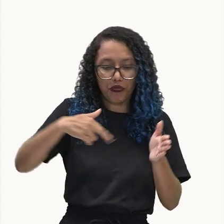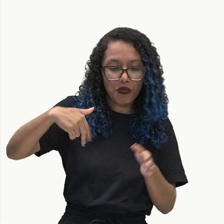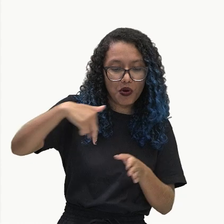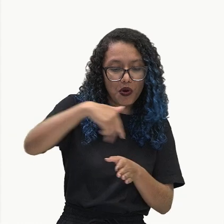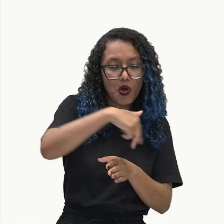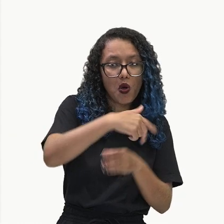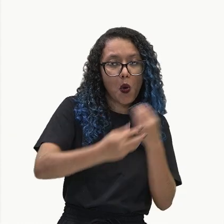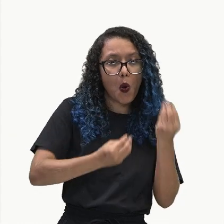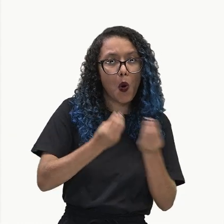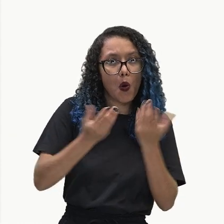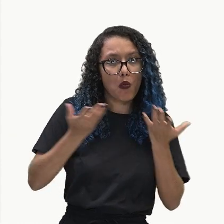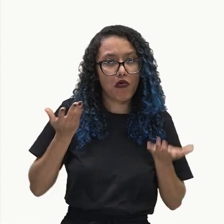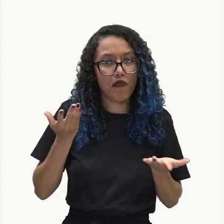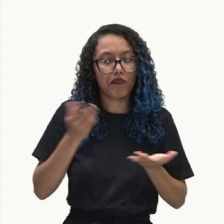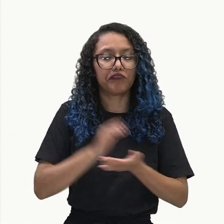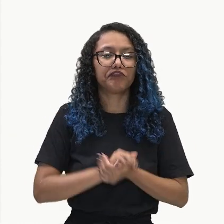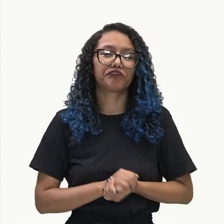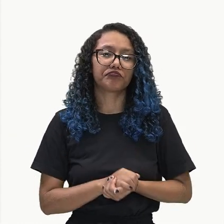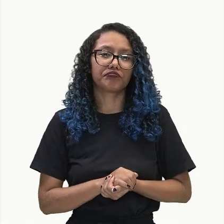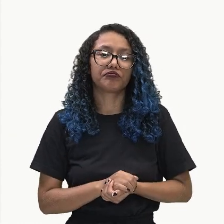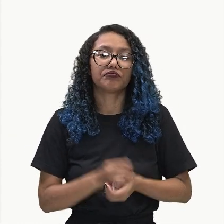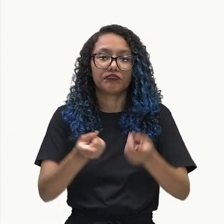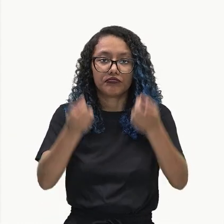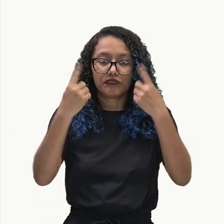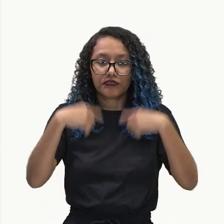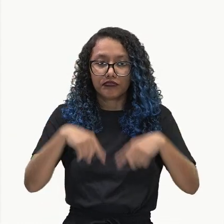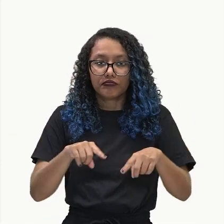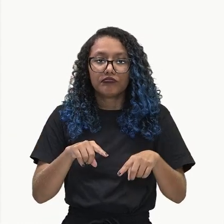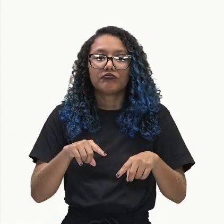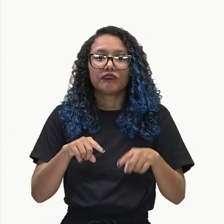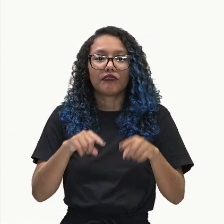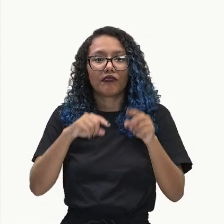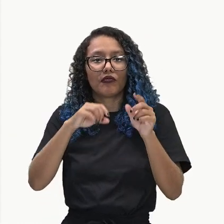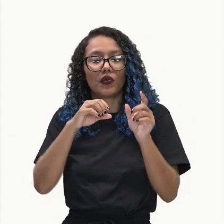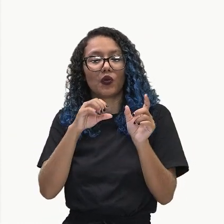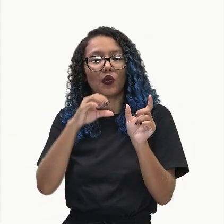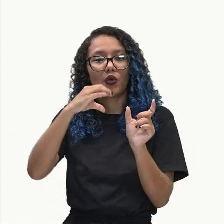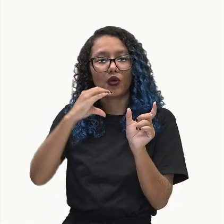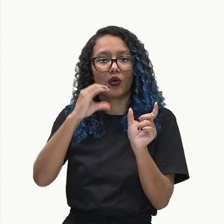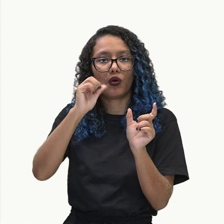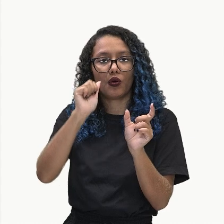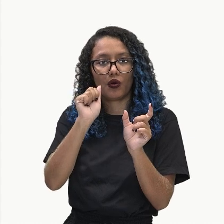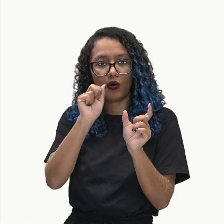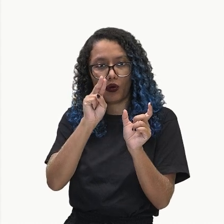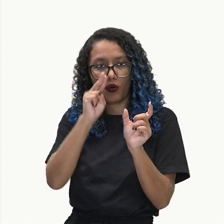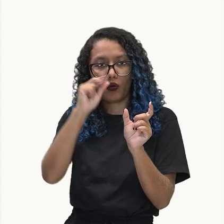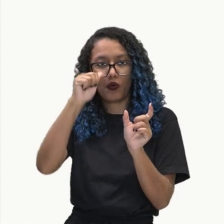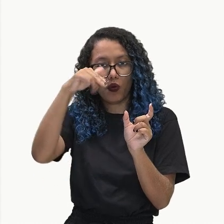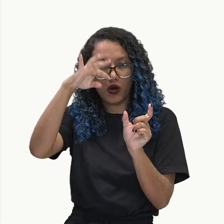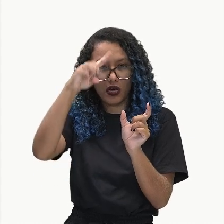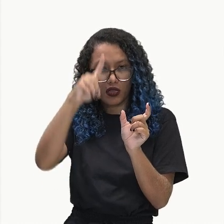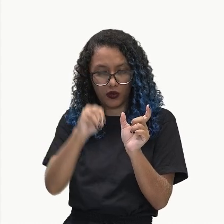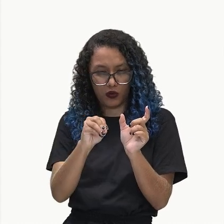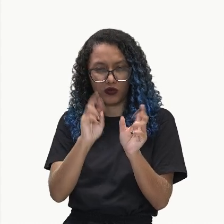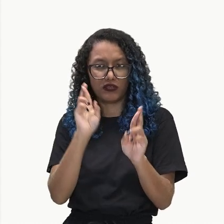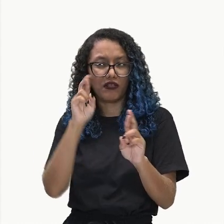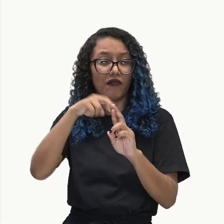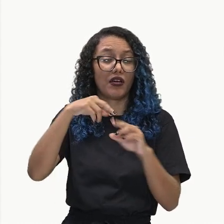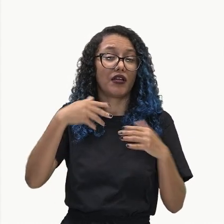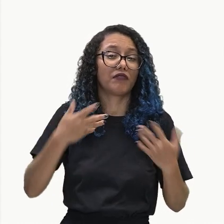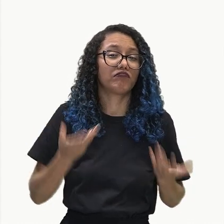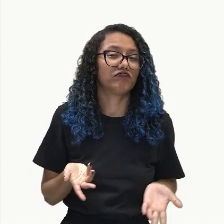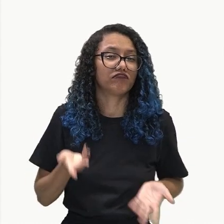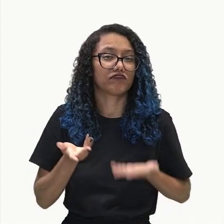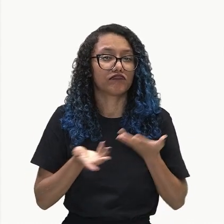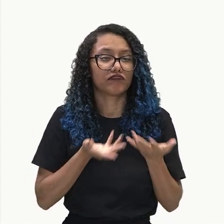na frente, quando puedo abri-los? Quando tem relação com o quê, pessoal? Quando usamos, tem